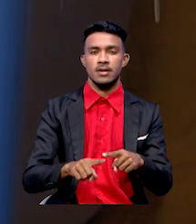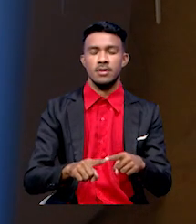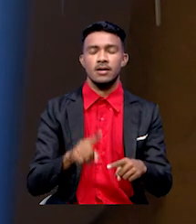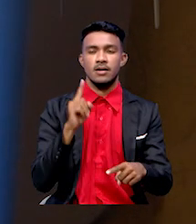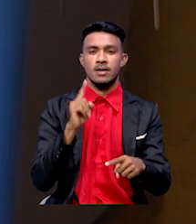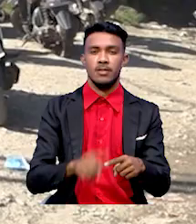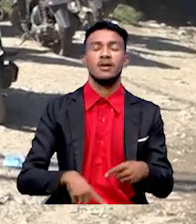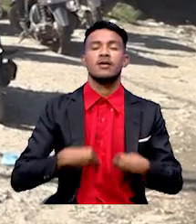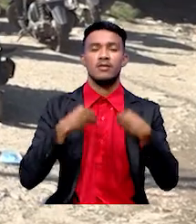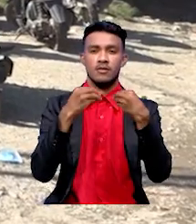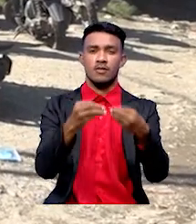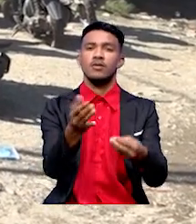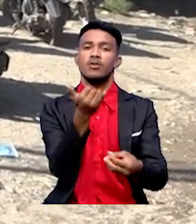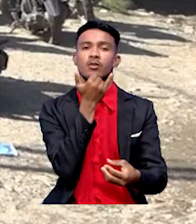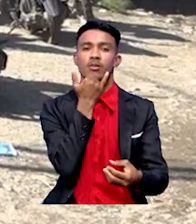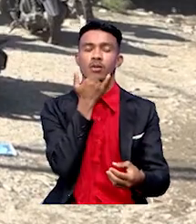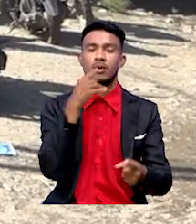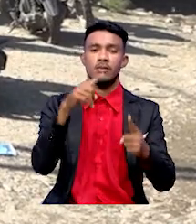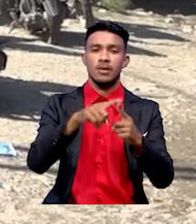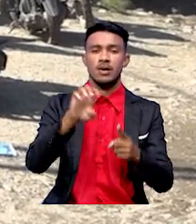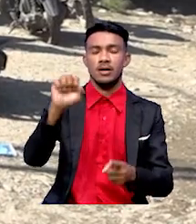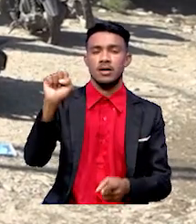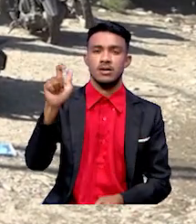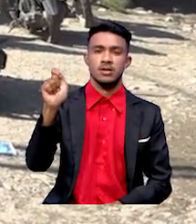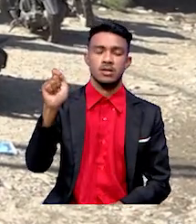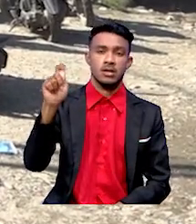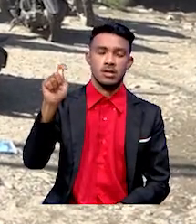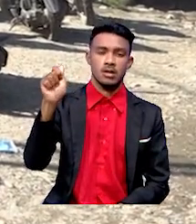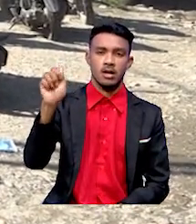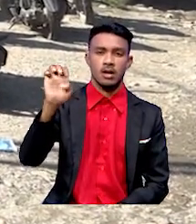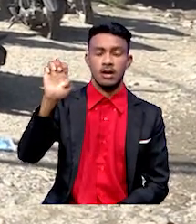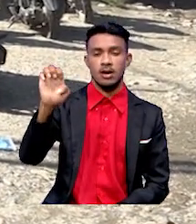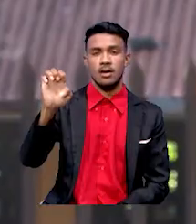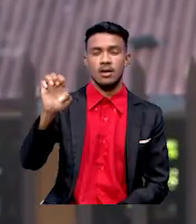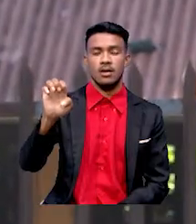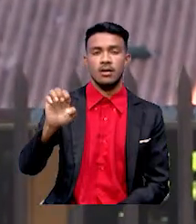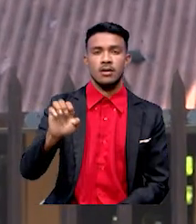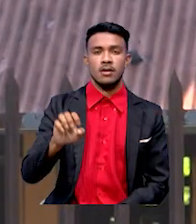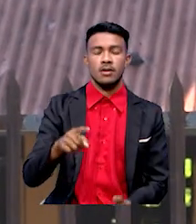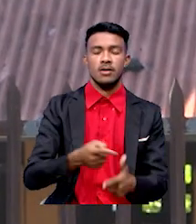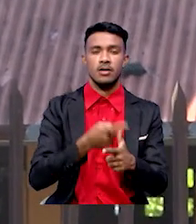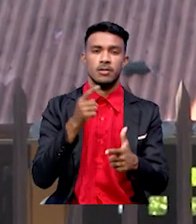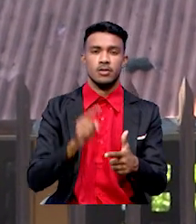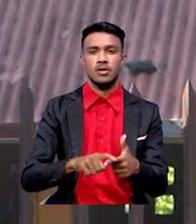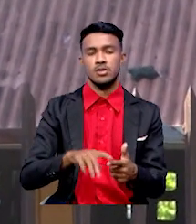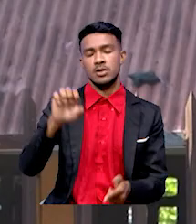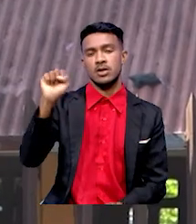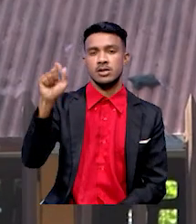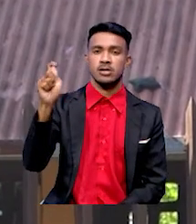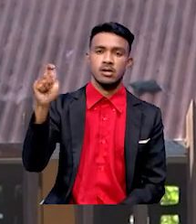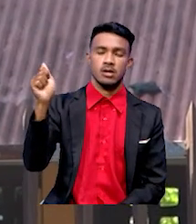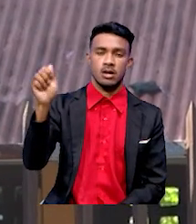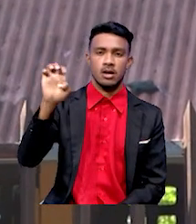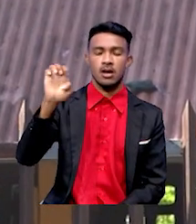labele a tu for culpa ne baia estai. Labele for culpa ne baia estai. Talvez estai haro no esforço máximo. Por